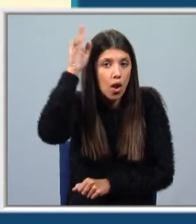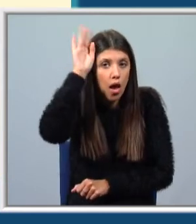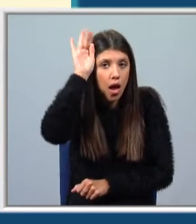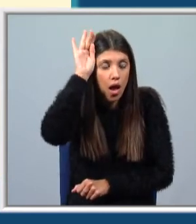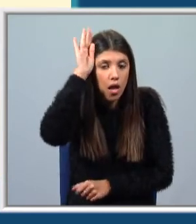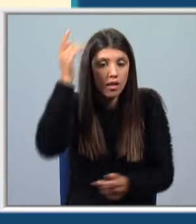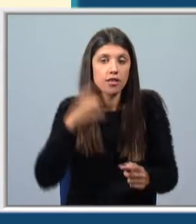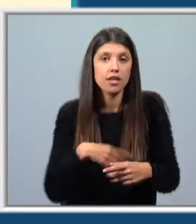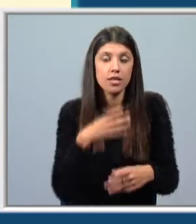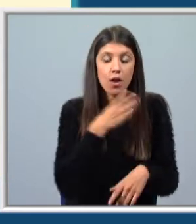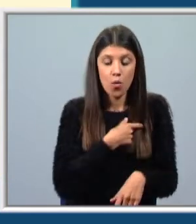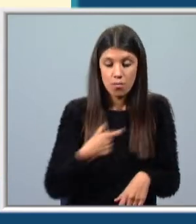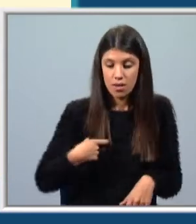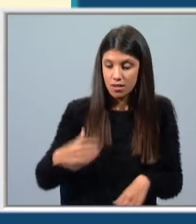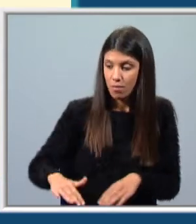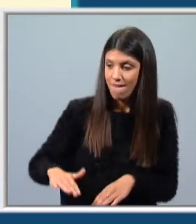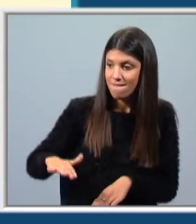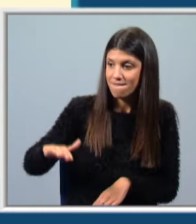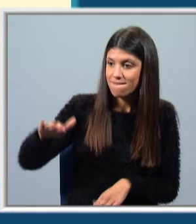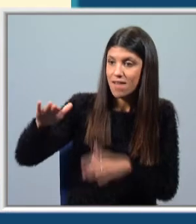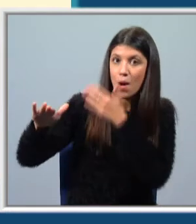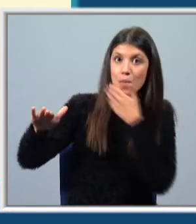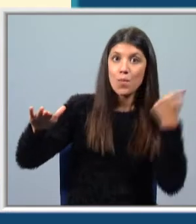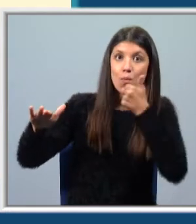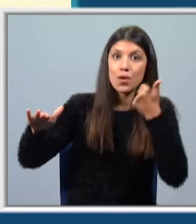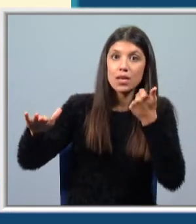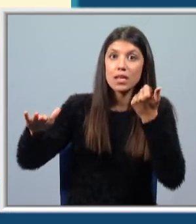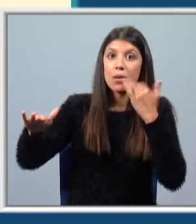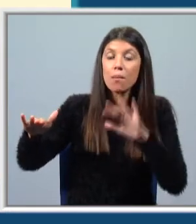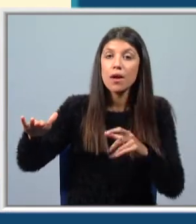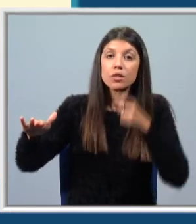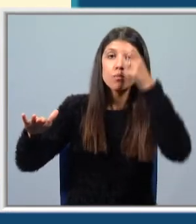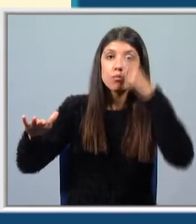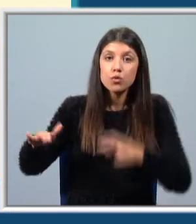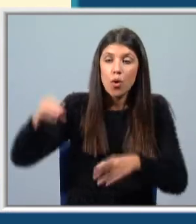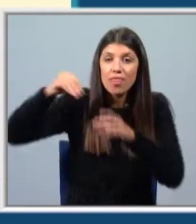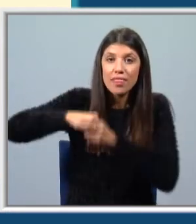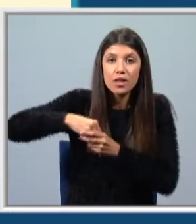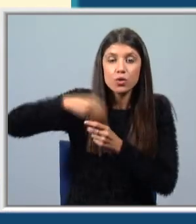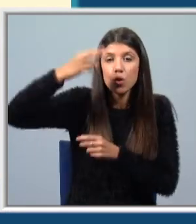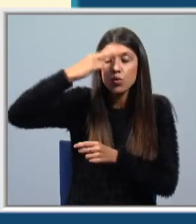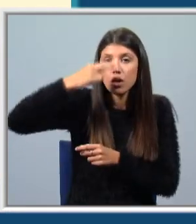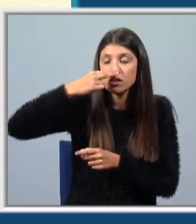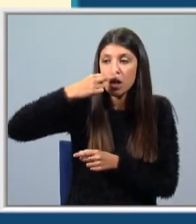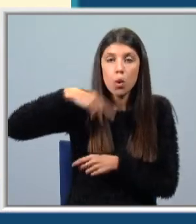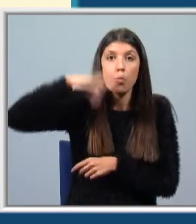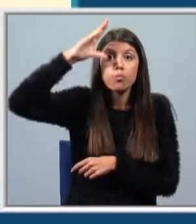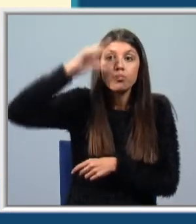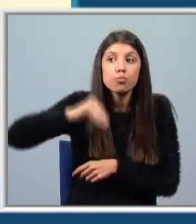Crescia o príncipe em formosura e ninguém na corte sabia que ele tinha as tais orelhas de burro.